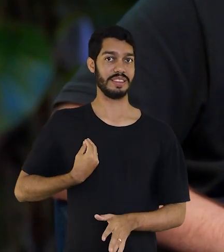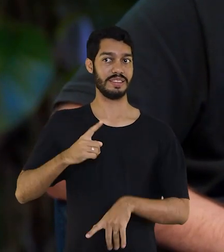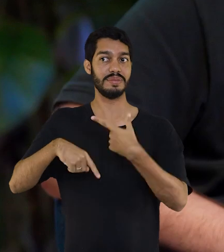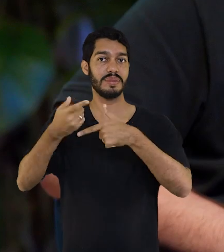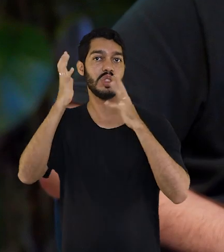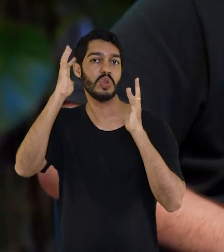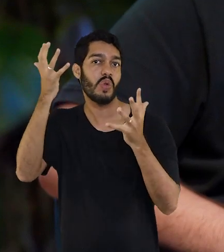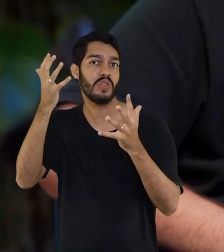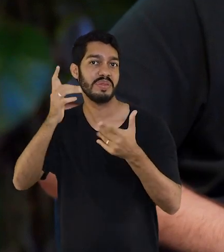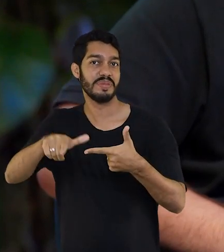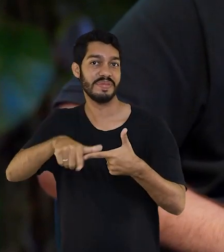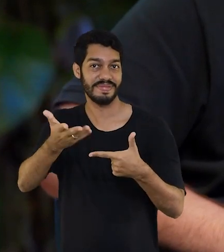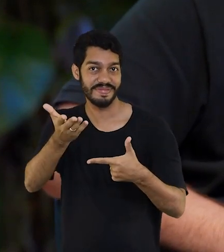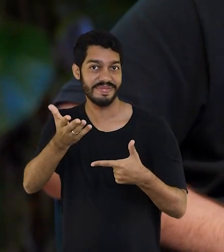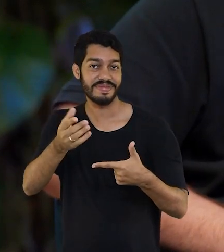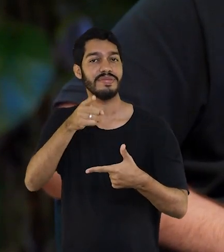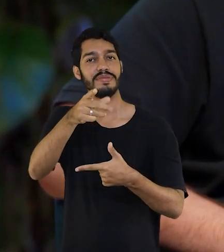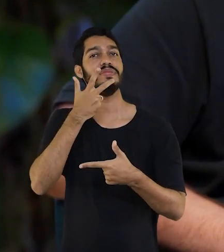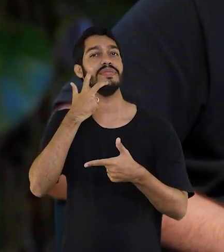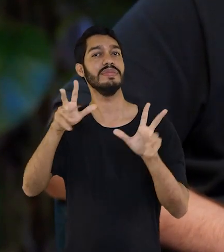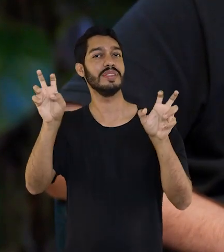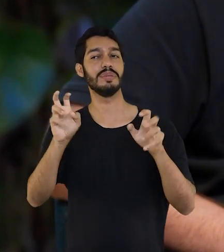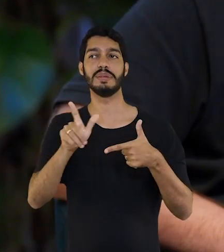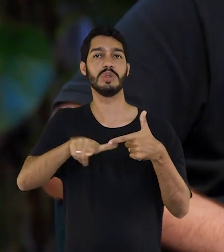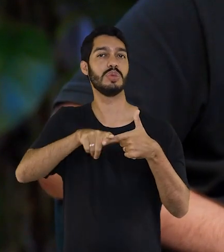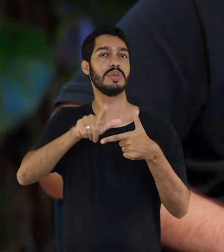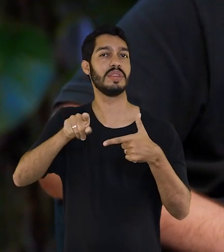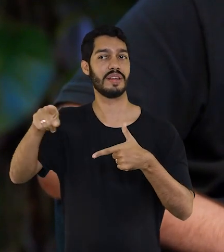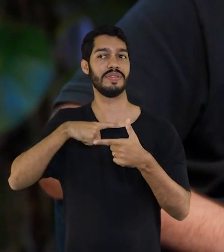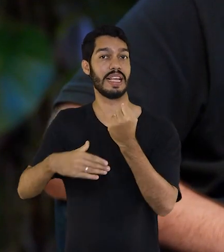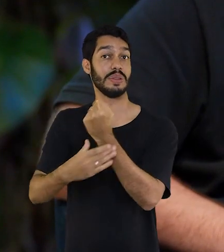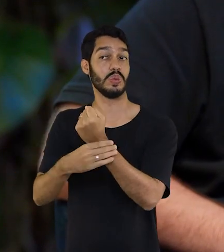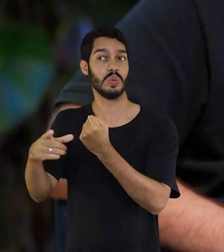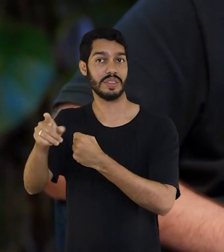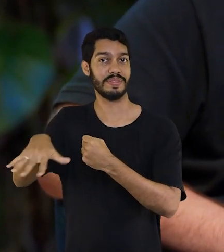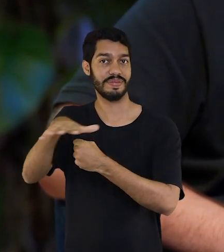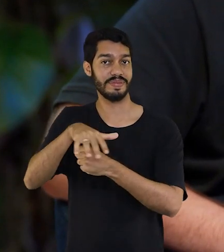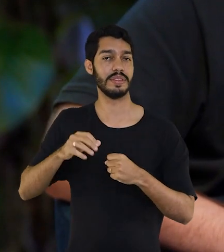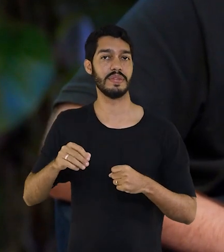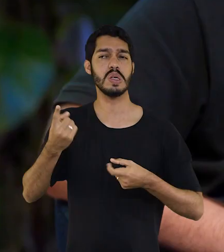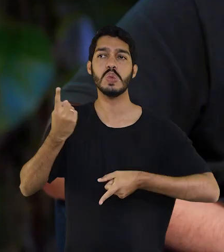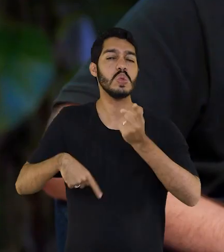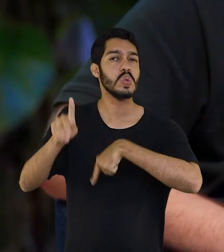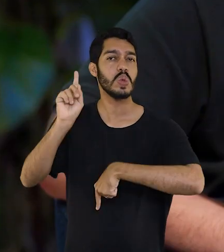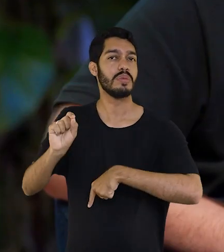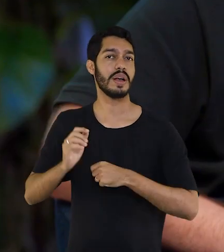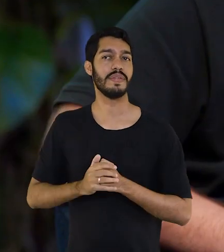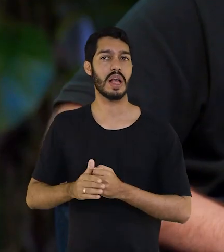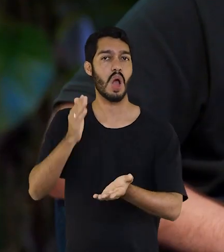soluções já existentes para resolver um problema. E aí, quando você comentou também de um problema que tem das seguradoras,